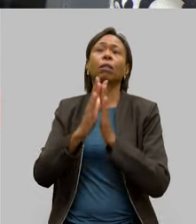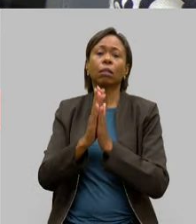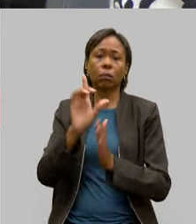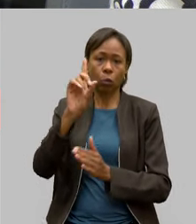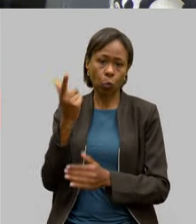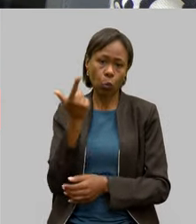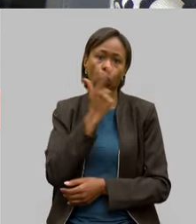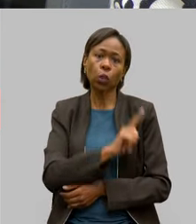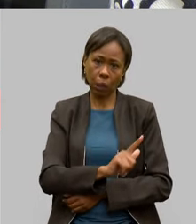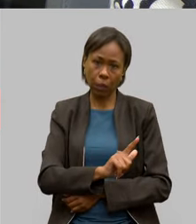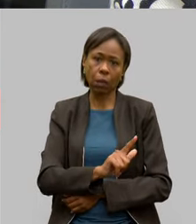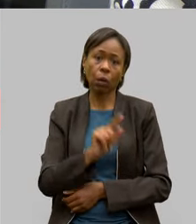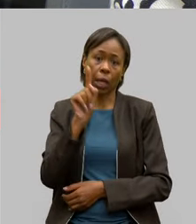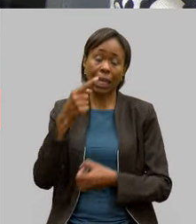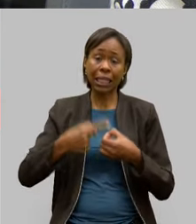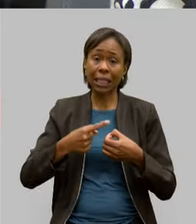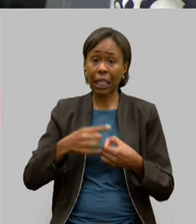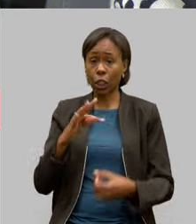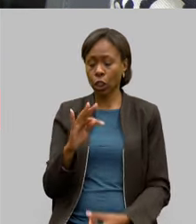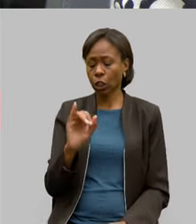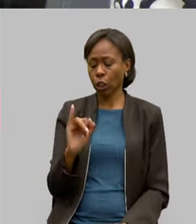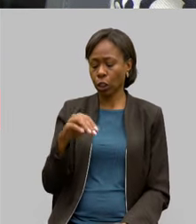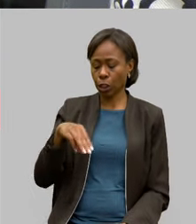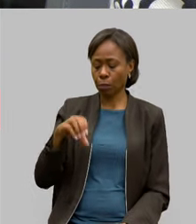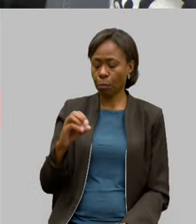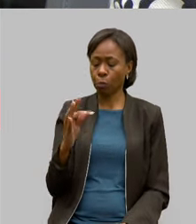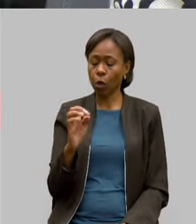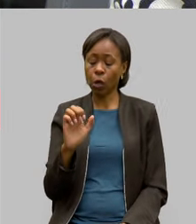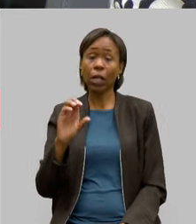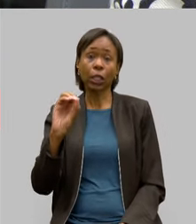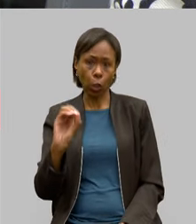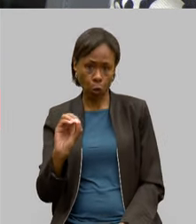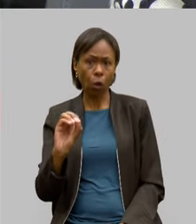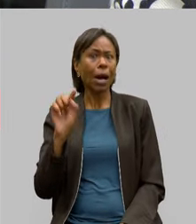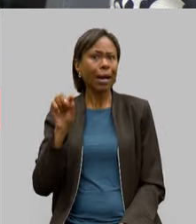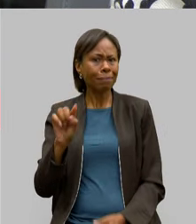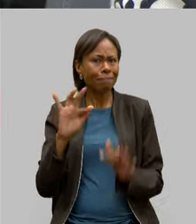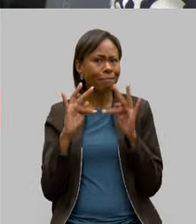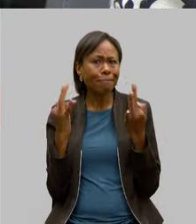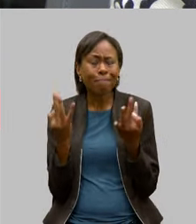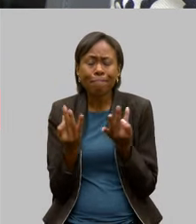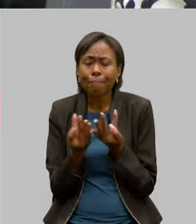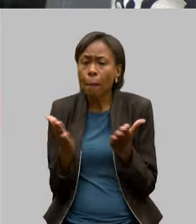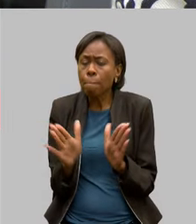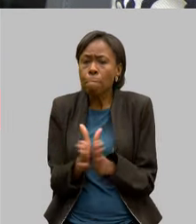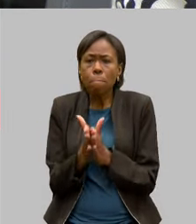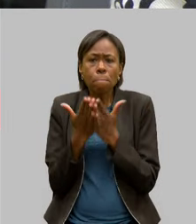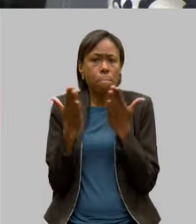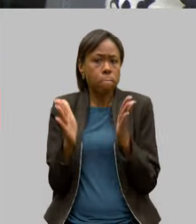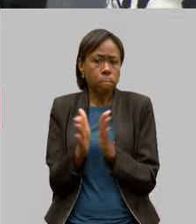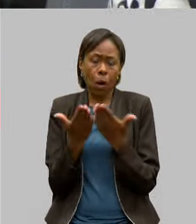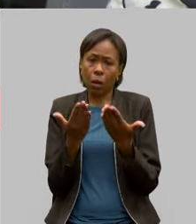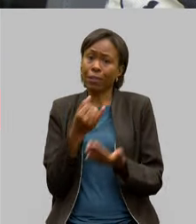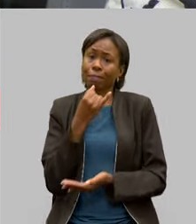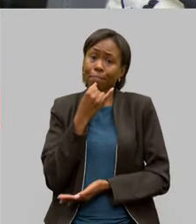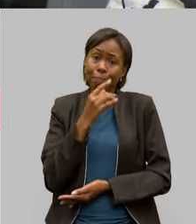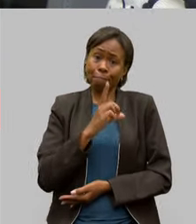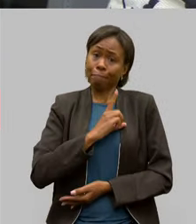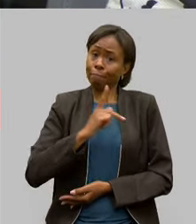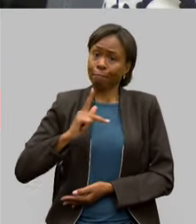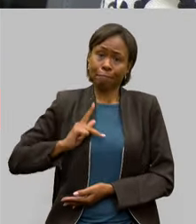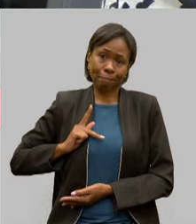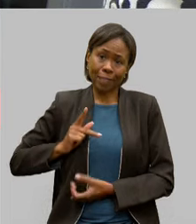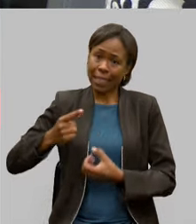acontece na cidade de Timóteo Numa família extremamente vulnerável infelizmente a Defensoria Pública não está presente em